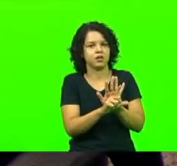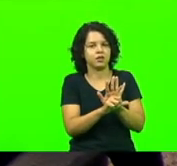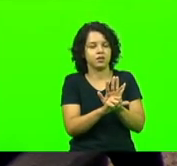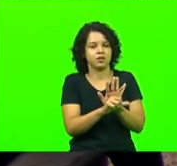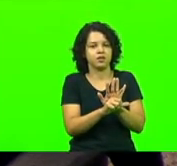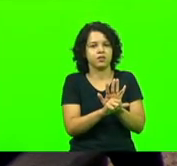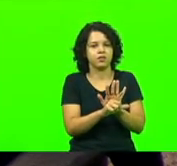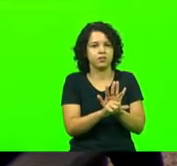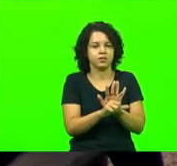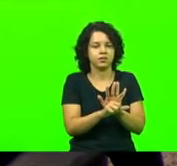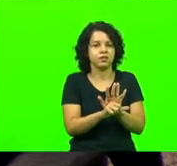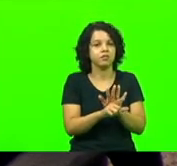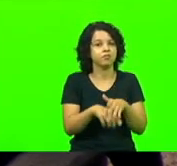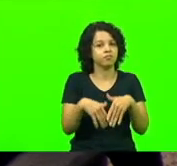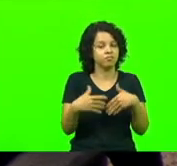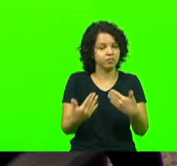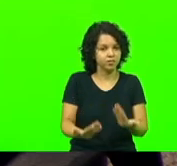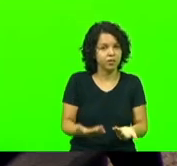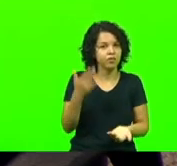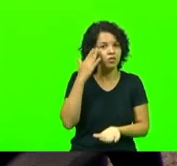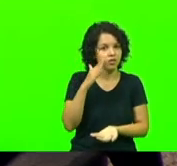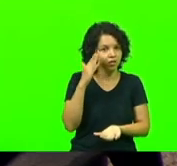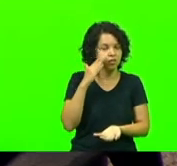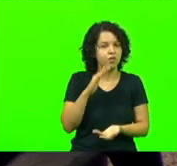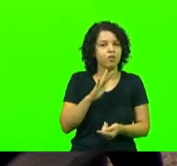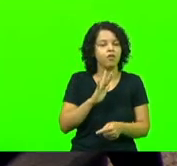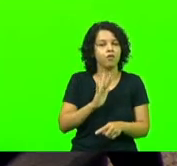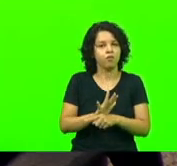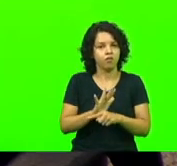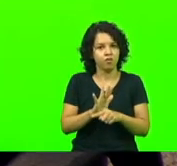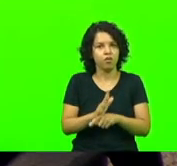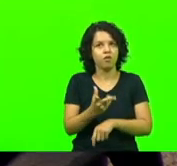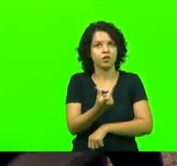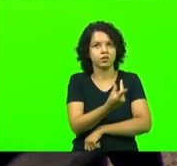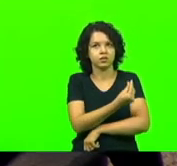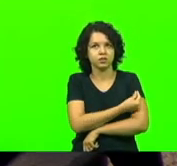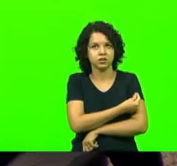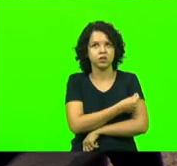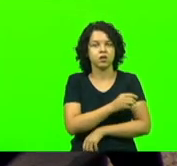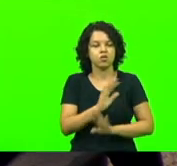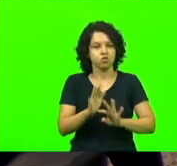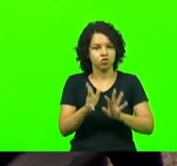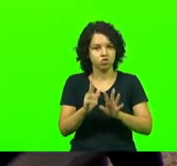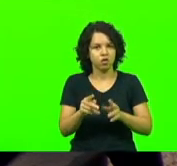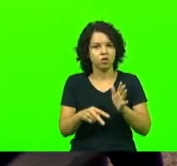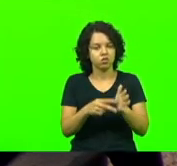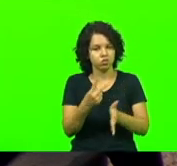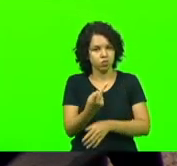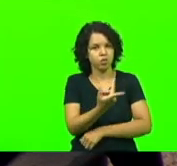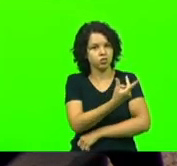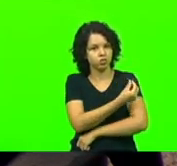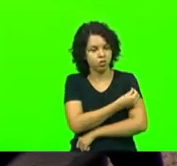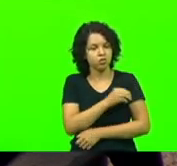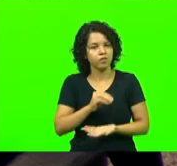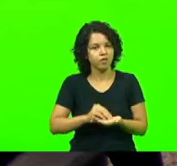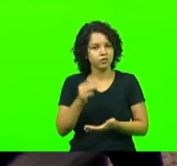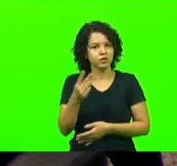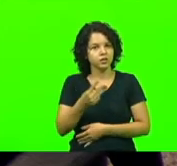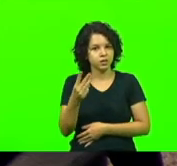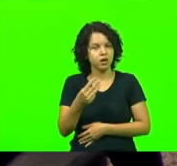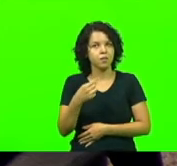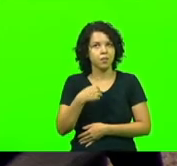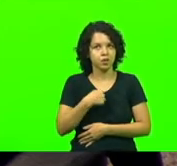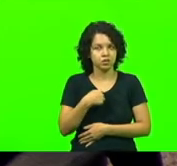isso? Então, eu entendo, sou a favor da vacina, já tomei 2 doses, tenho que tomar a terceira, mas eu